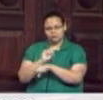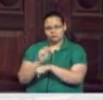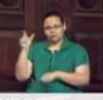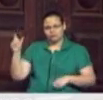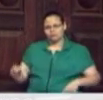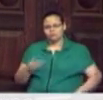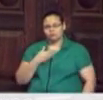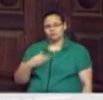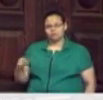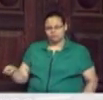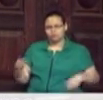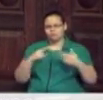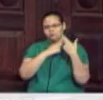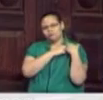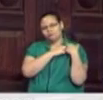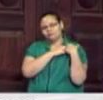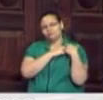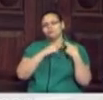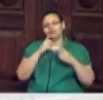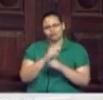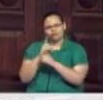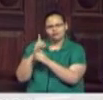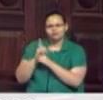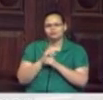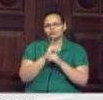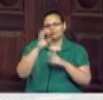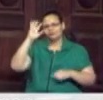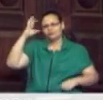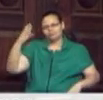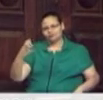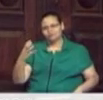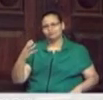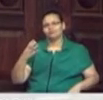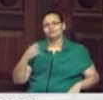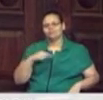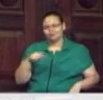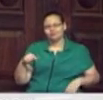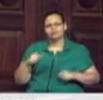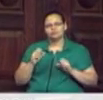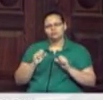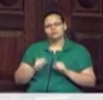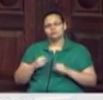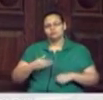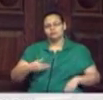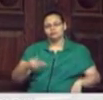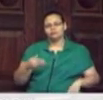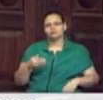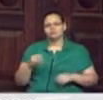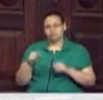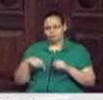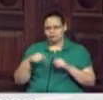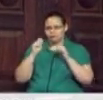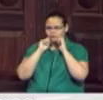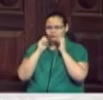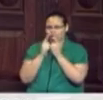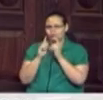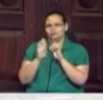tenha a responsabilidade de encontrar uma saída negociada para que a porta da Assembleia